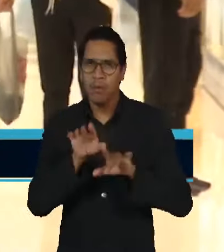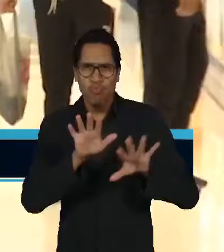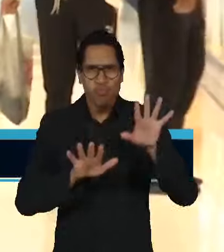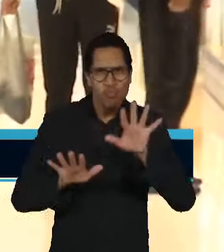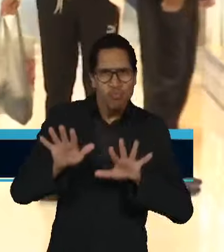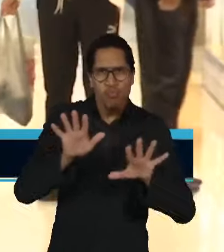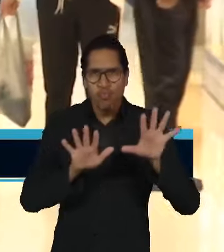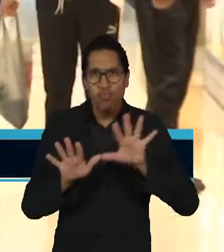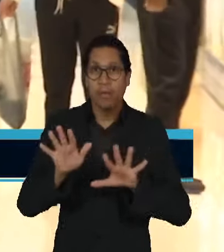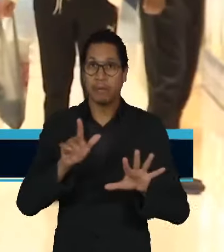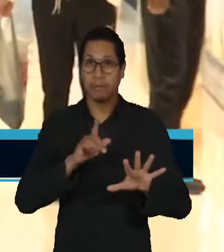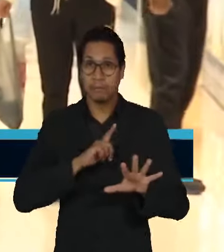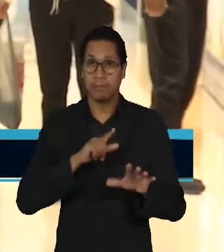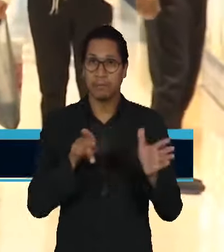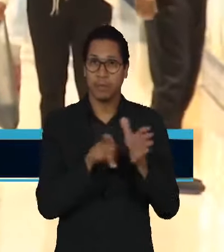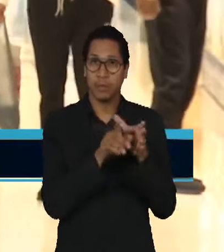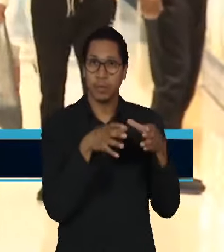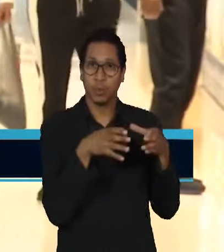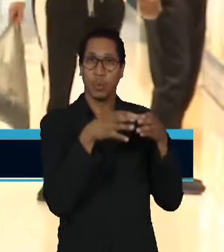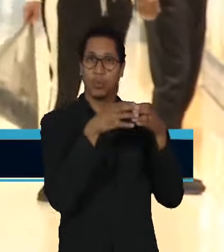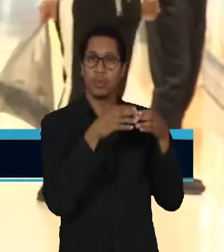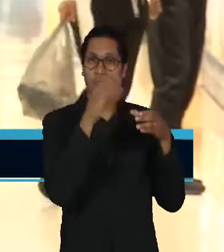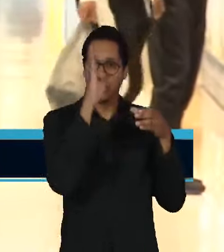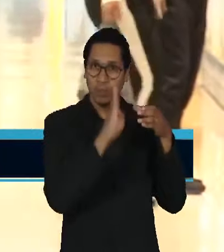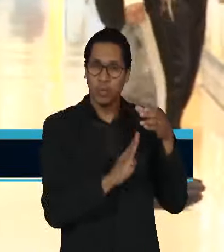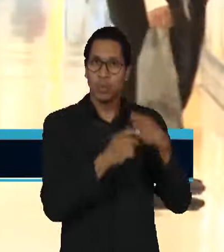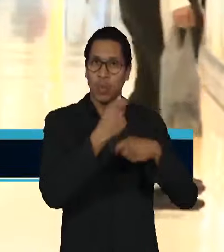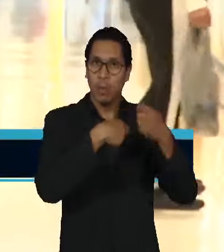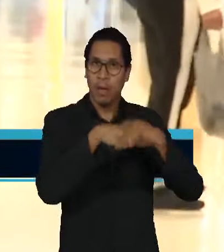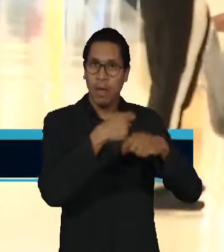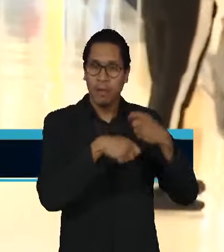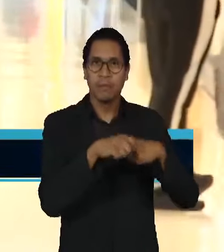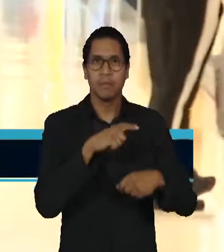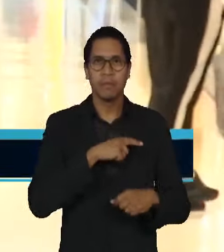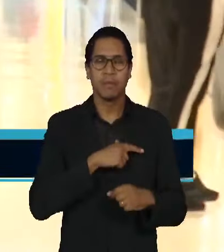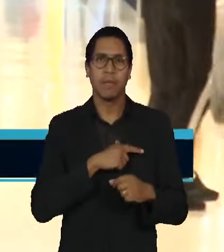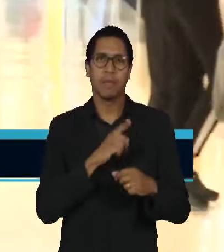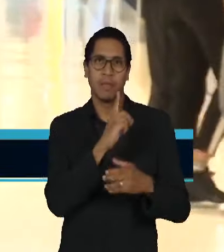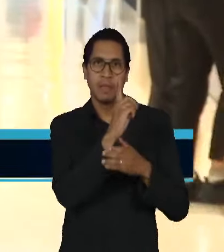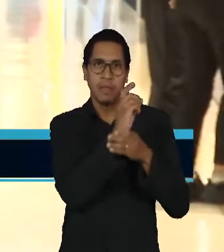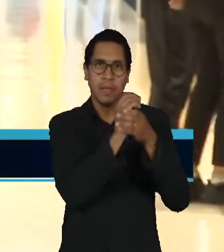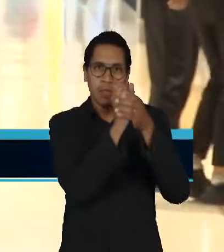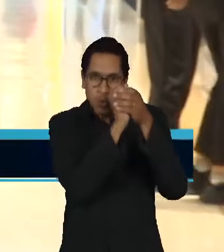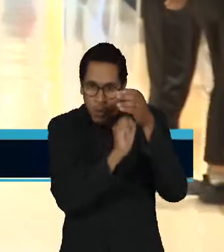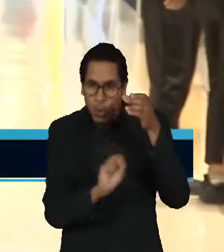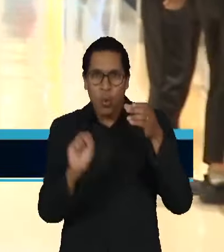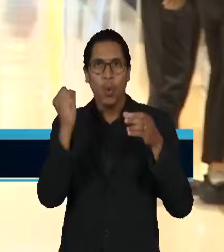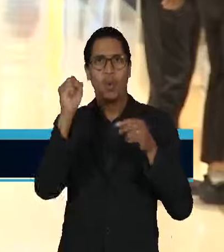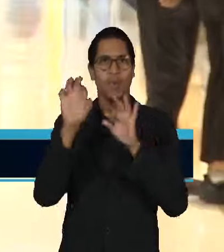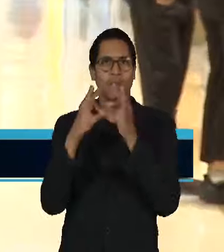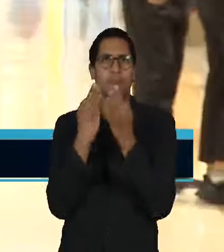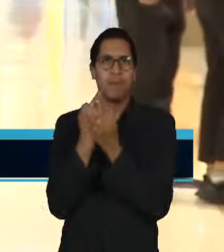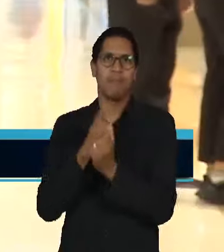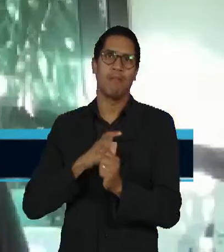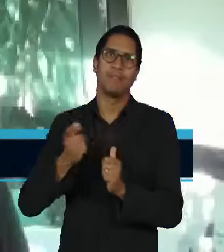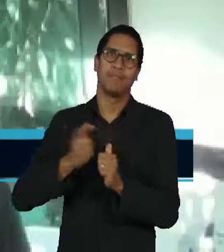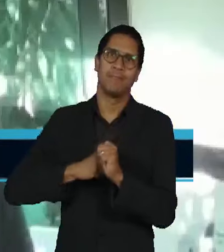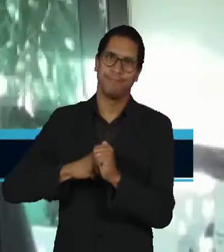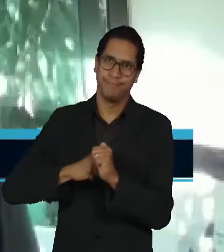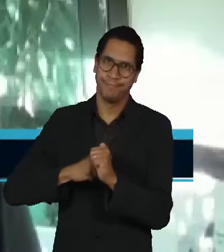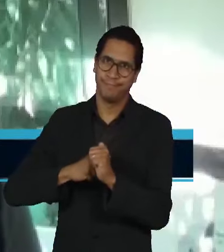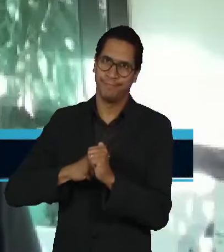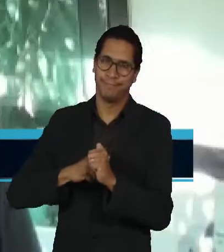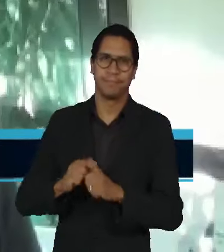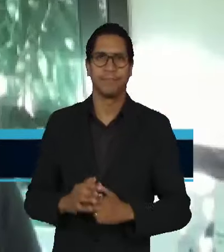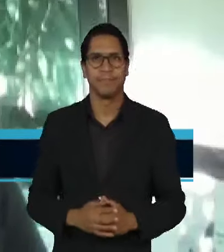De acordo com a Confederação Nacional do Comércio, 8 em cada 10 famílias estão endividadas. O que a